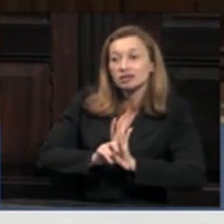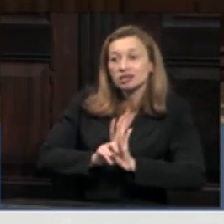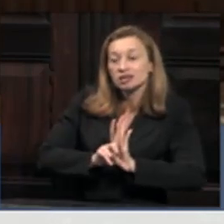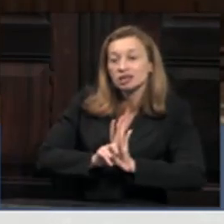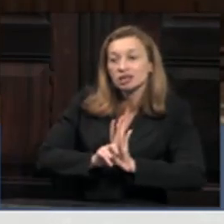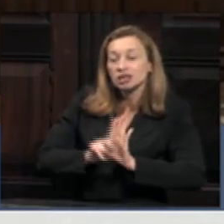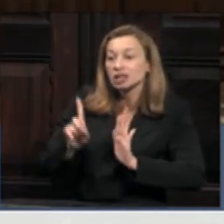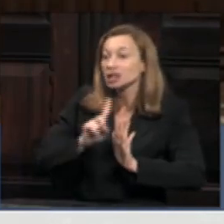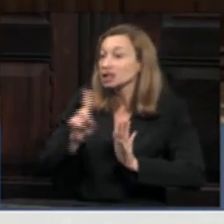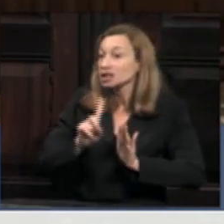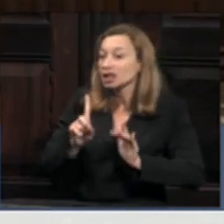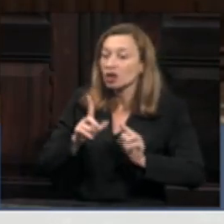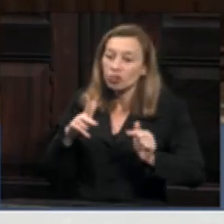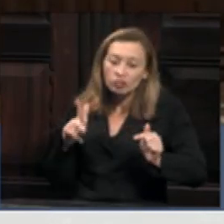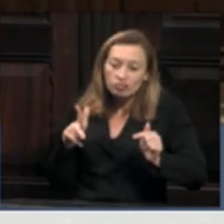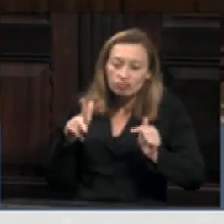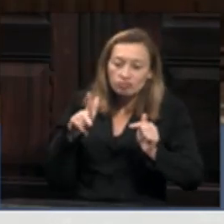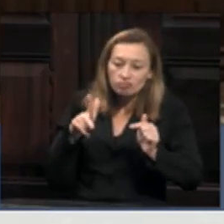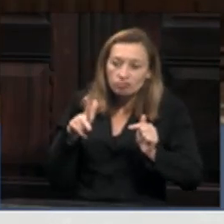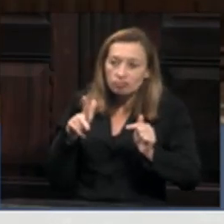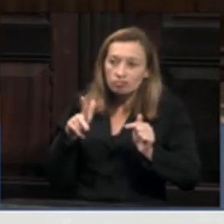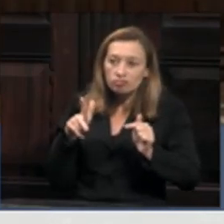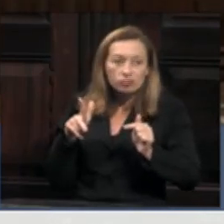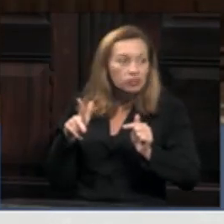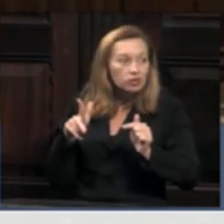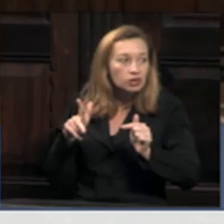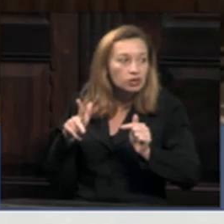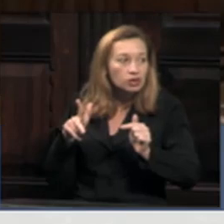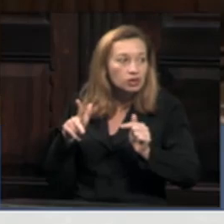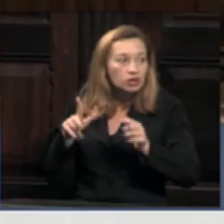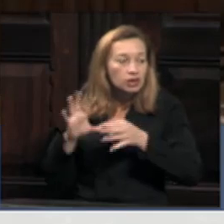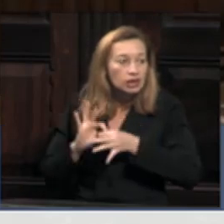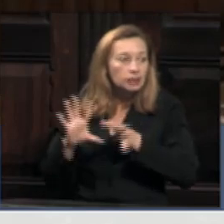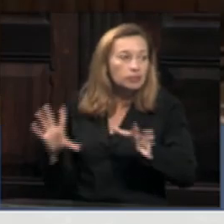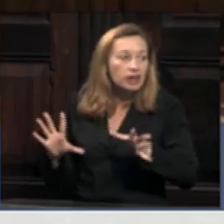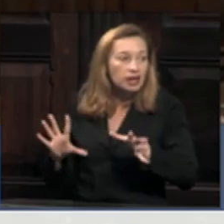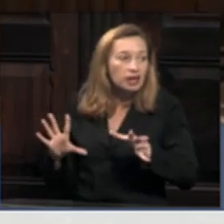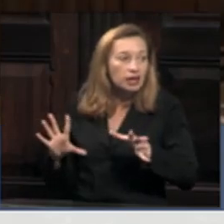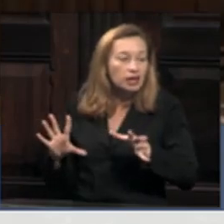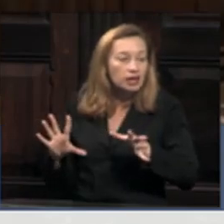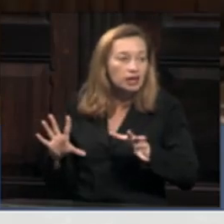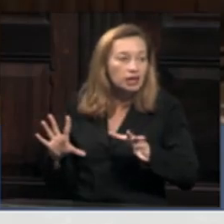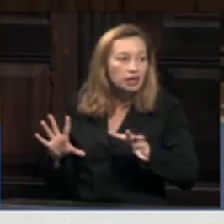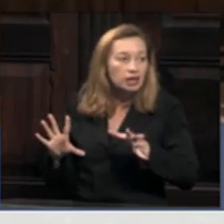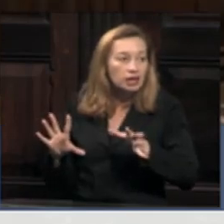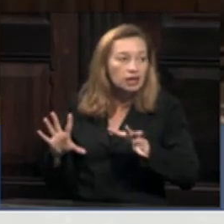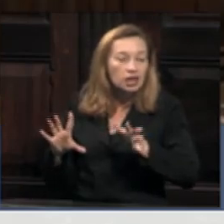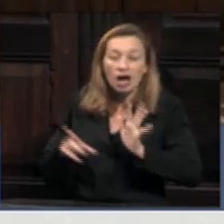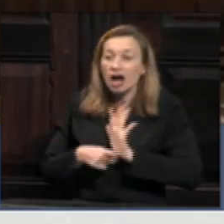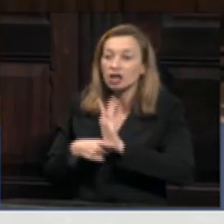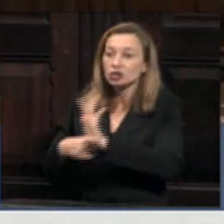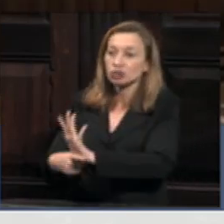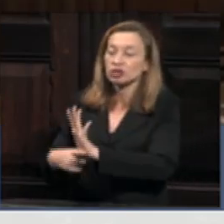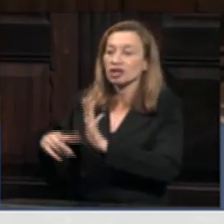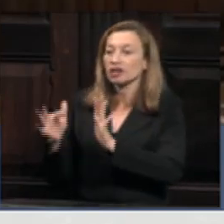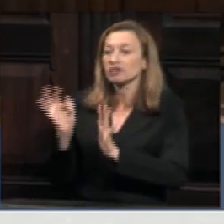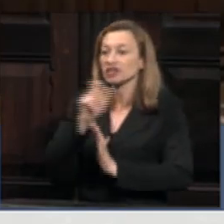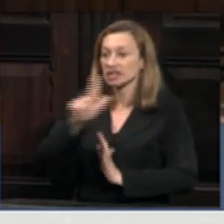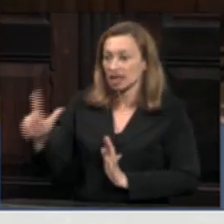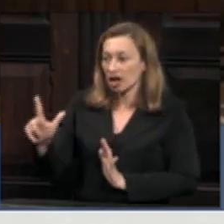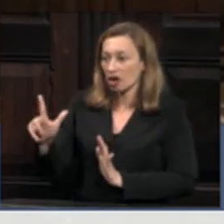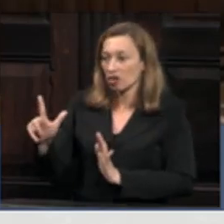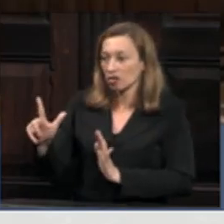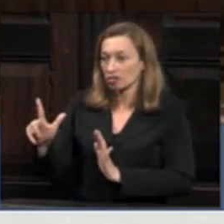não permitam que se dê mais benefícios fiscais. Como eu